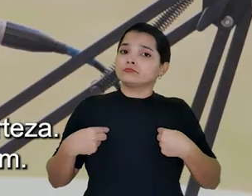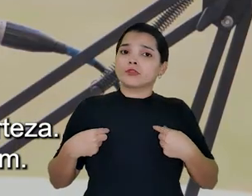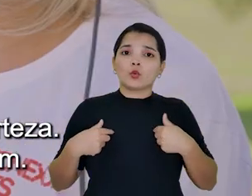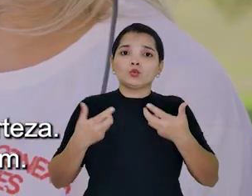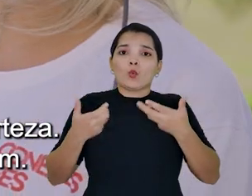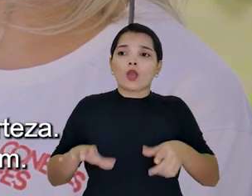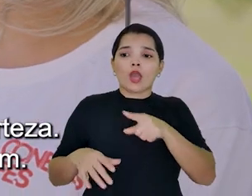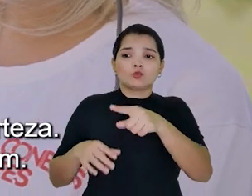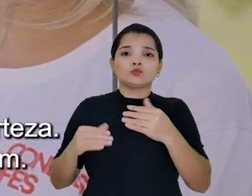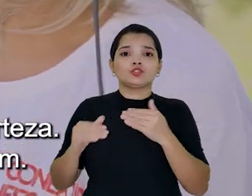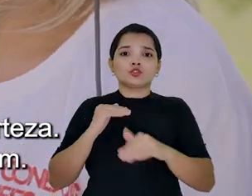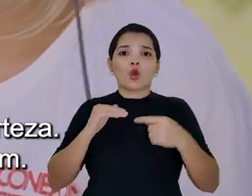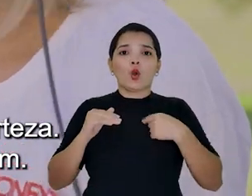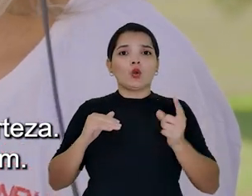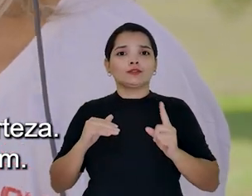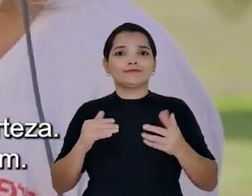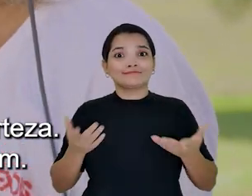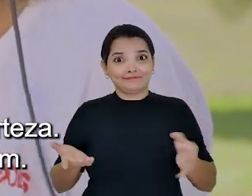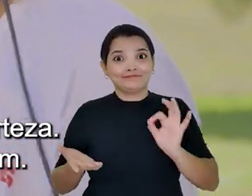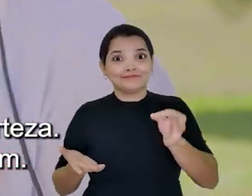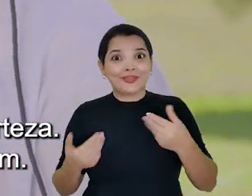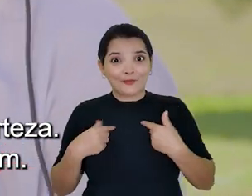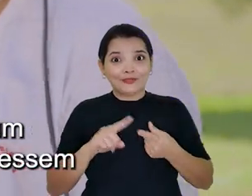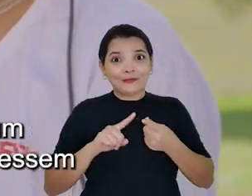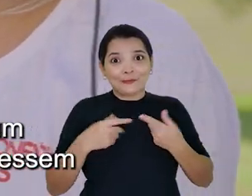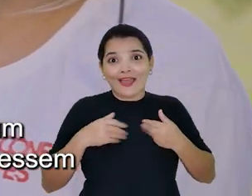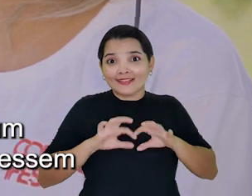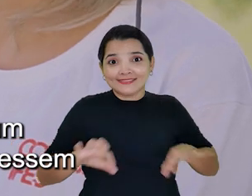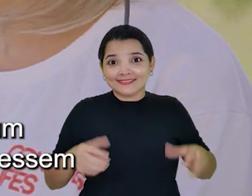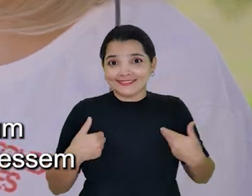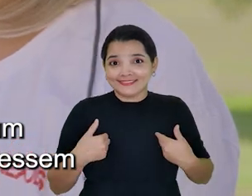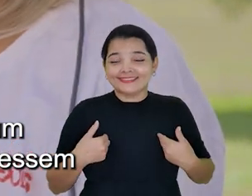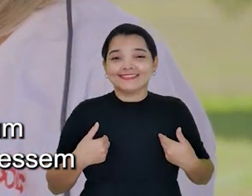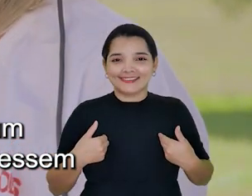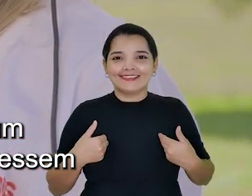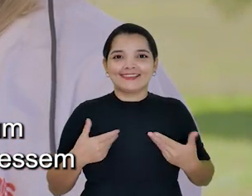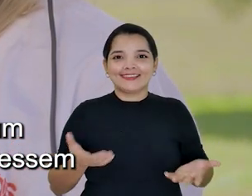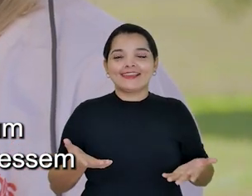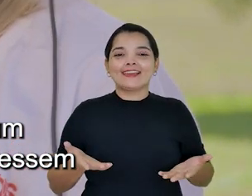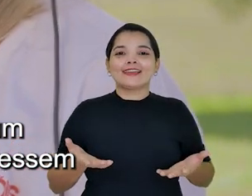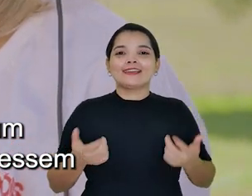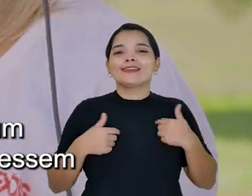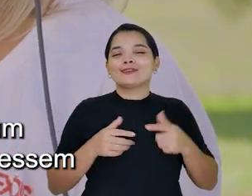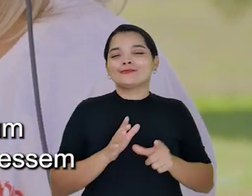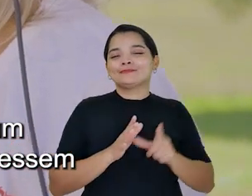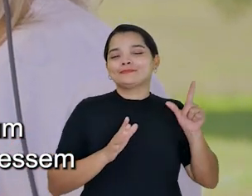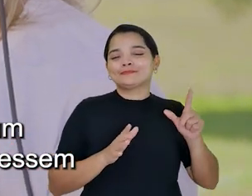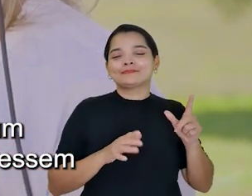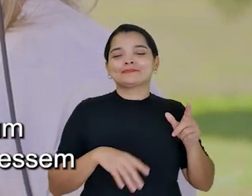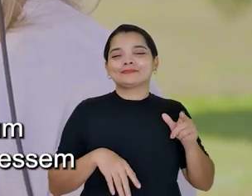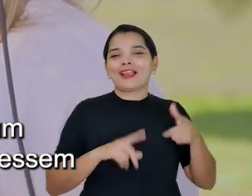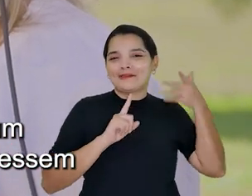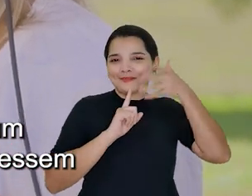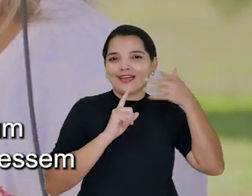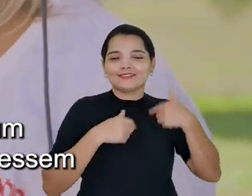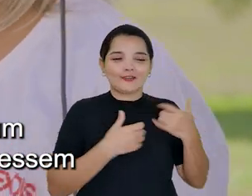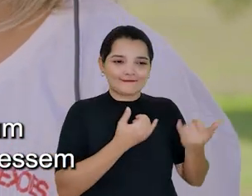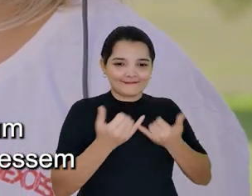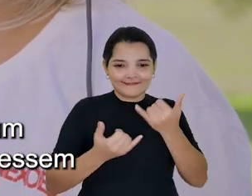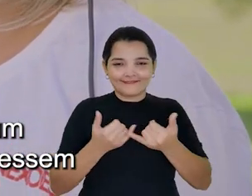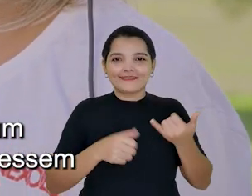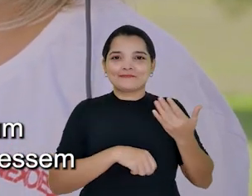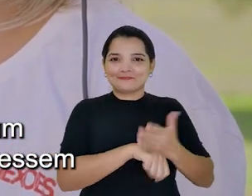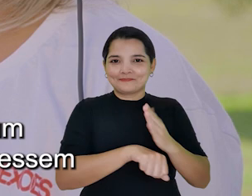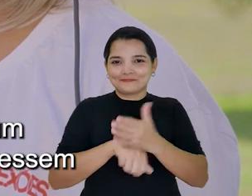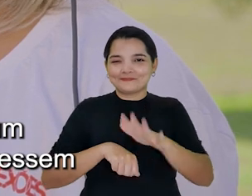difícil eu fiz uma eu eu também eu também eh eu fiz uma brincadeira com eles lá dentro um exercício rápido